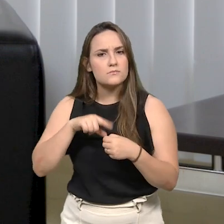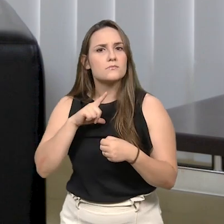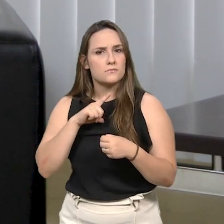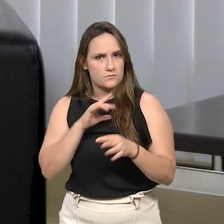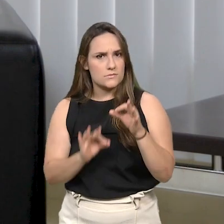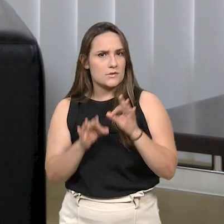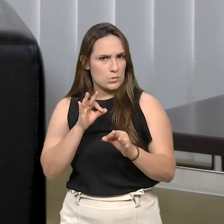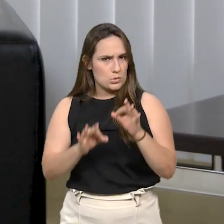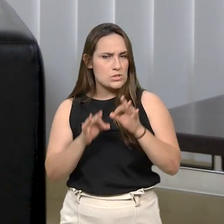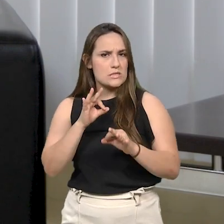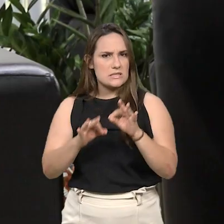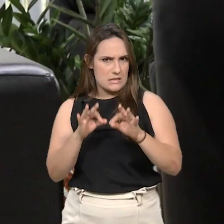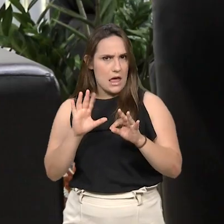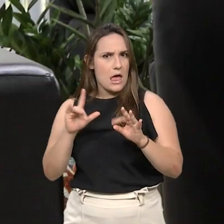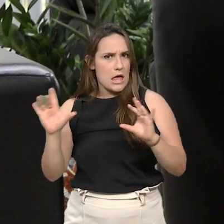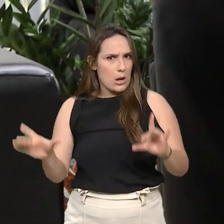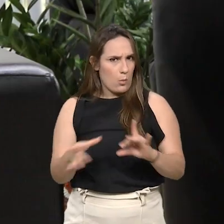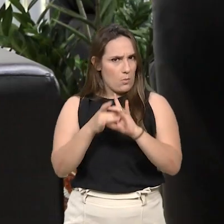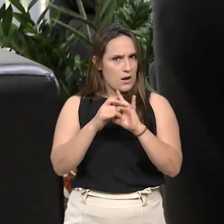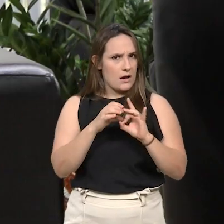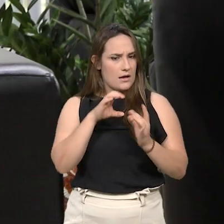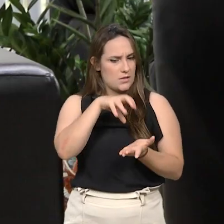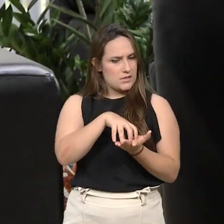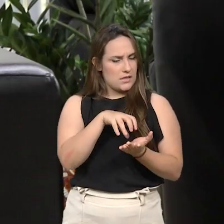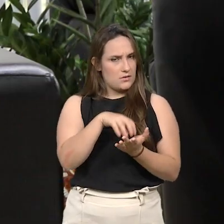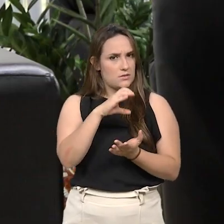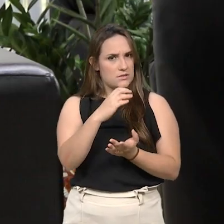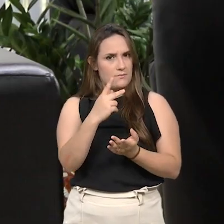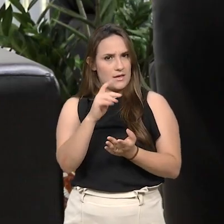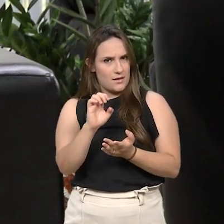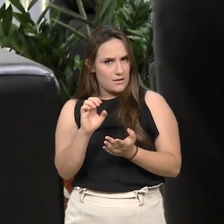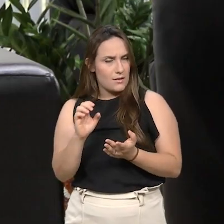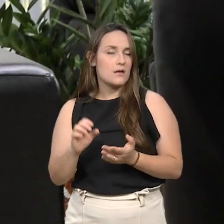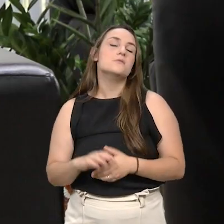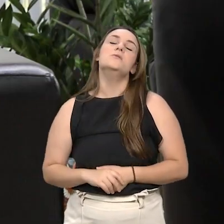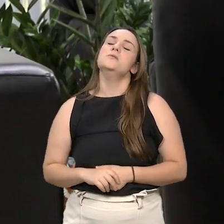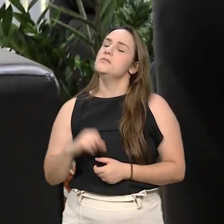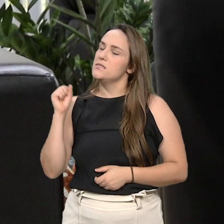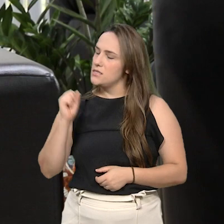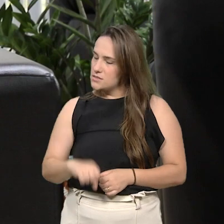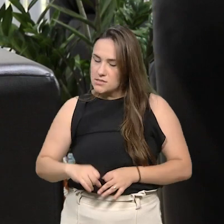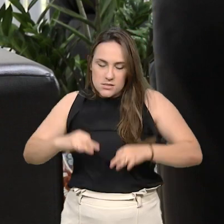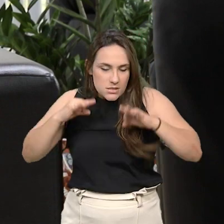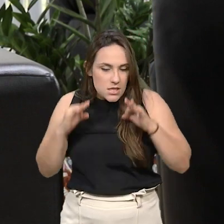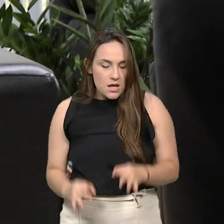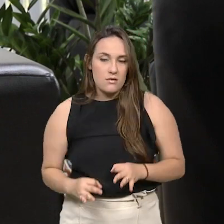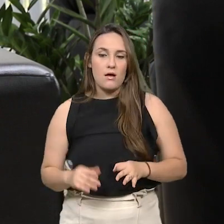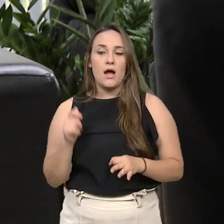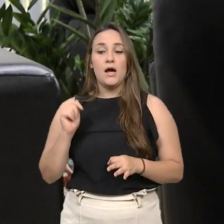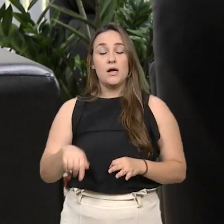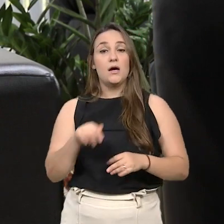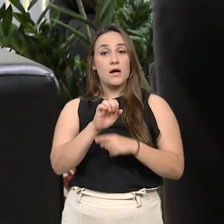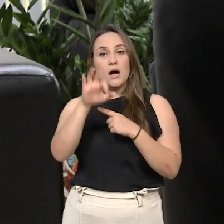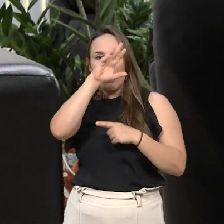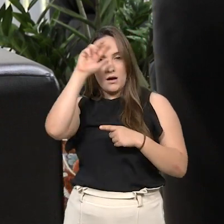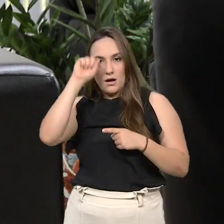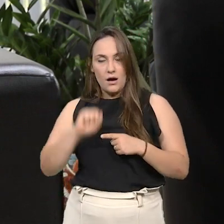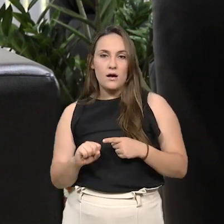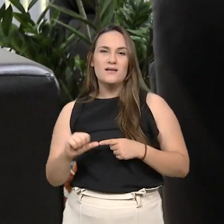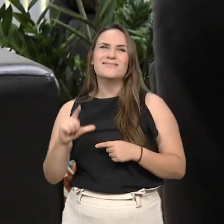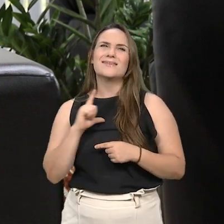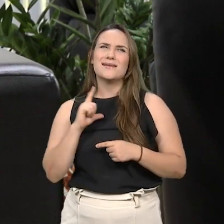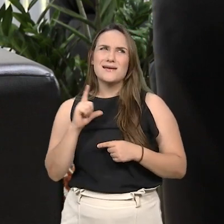integradas à central? Sim, isso daí pode-se afirmar com certeza absoluta. E para se ter uma ideia, em Mato Grosso do